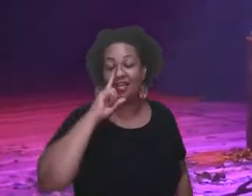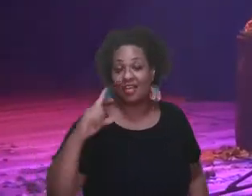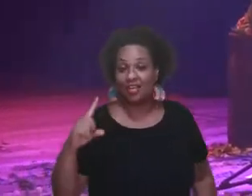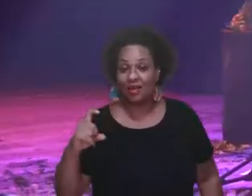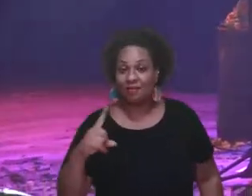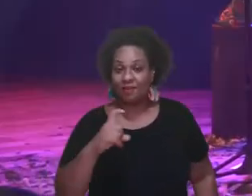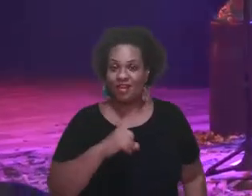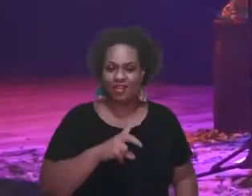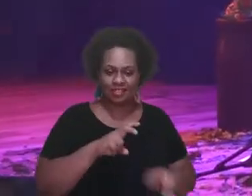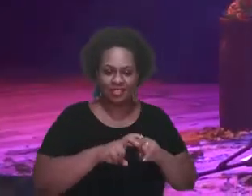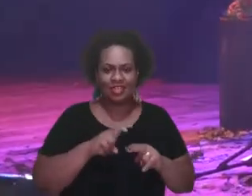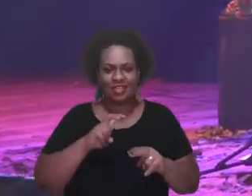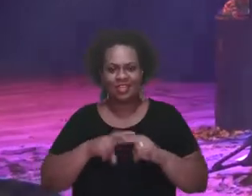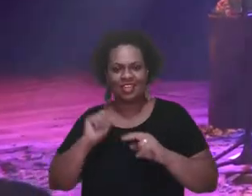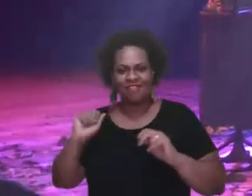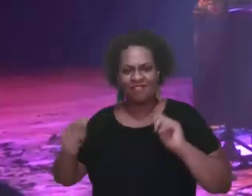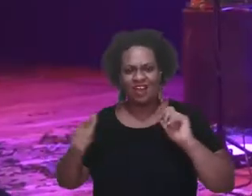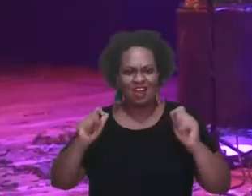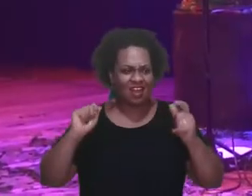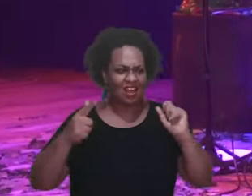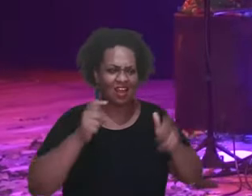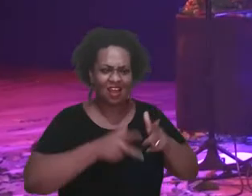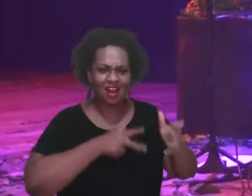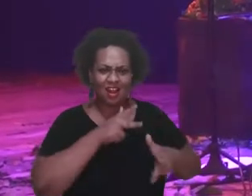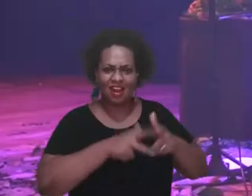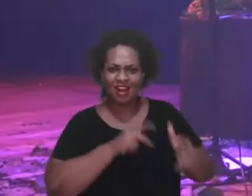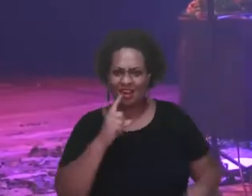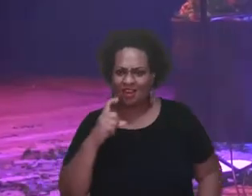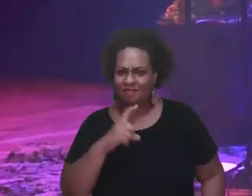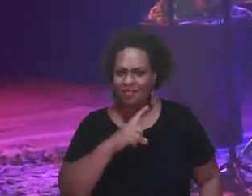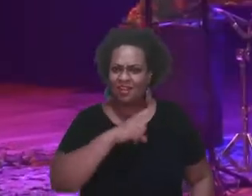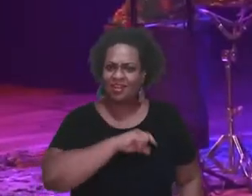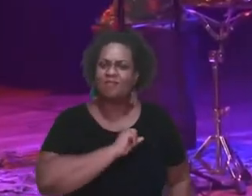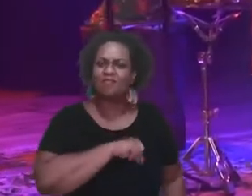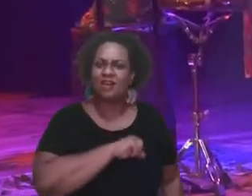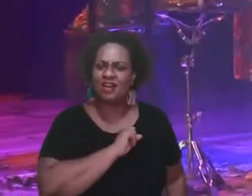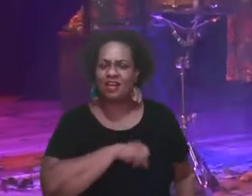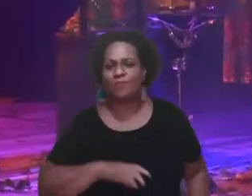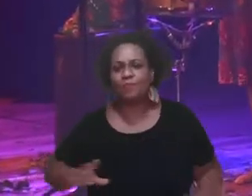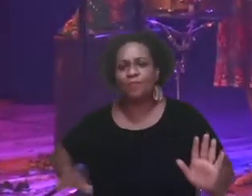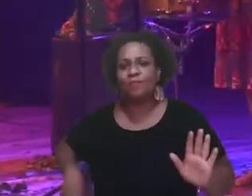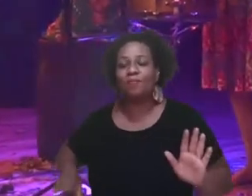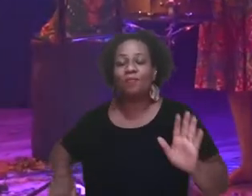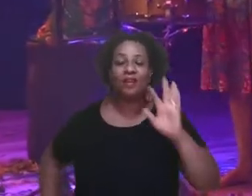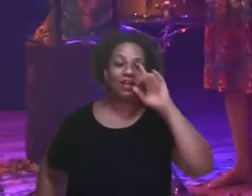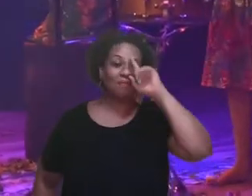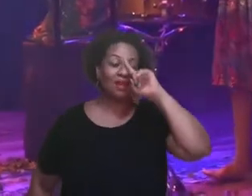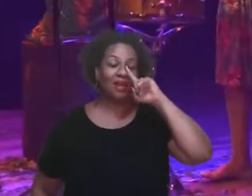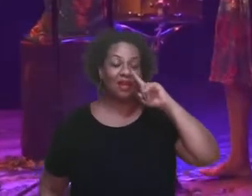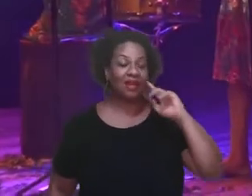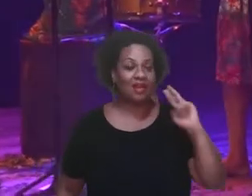eu me camarão sentado falando da vida dei a falar camarão saudade na praia de Amaralina